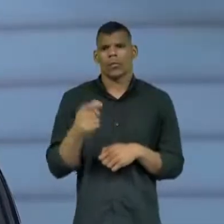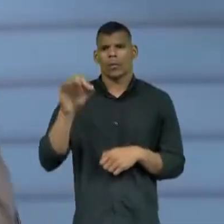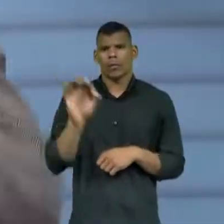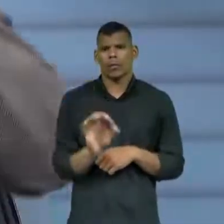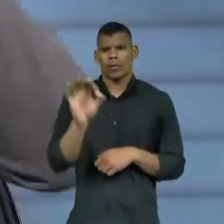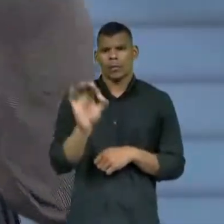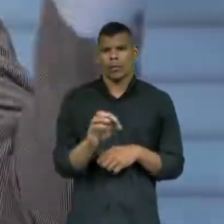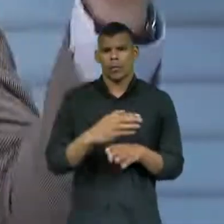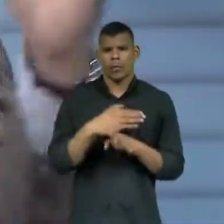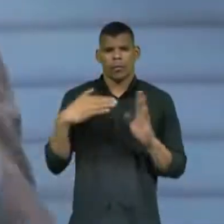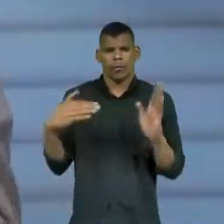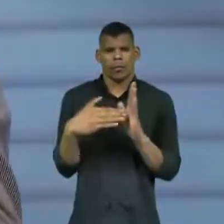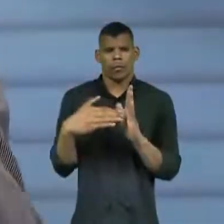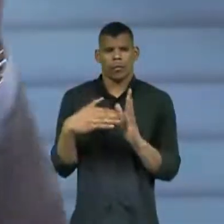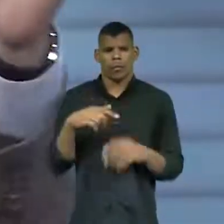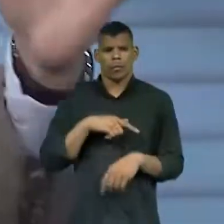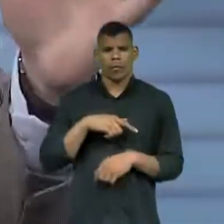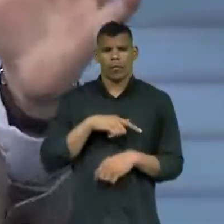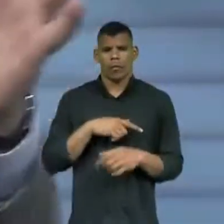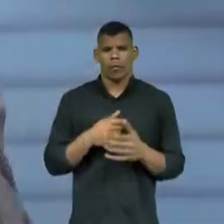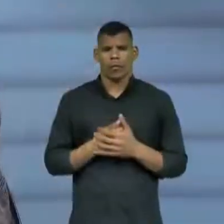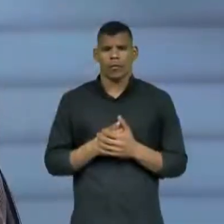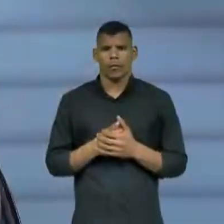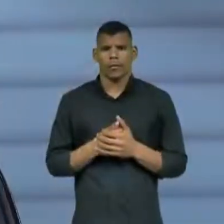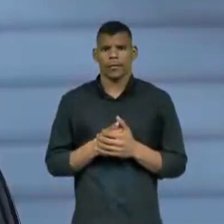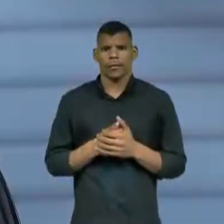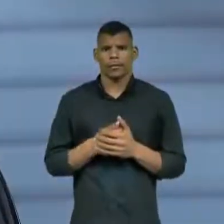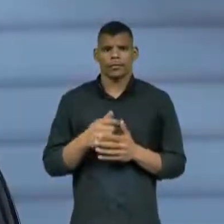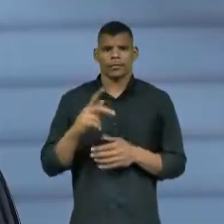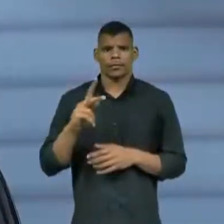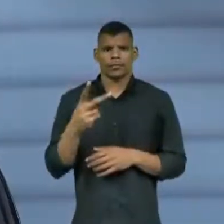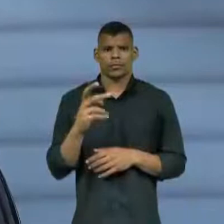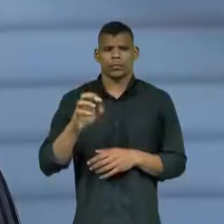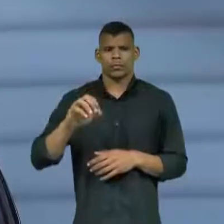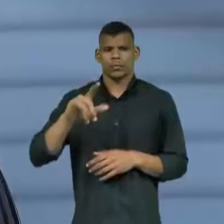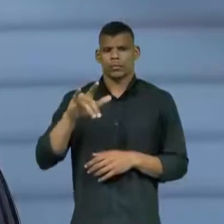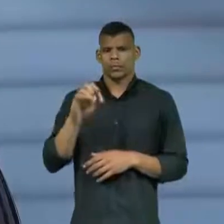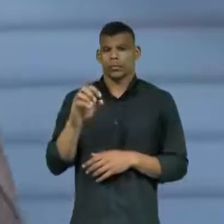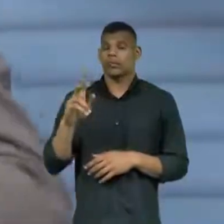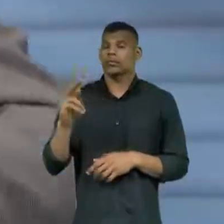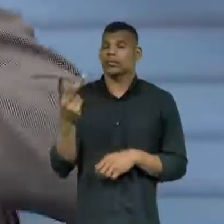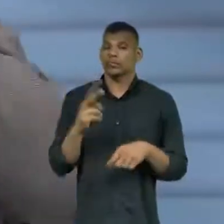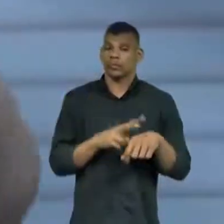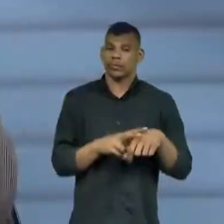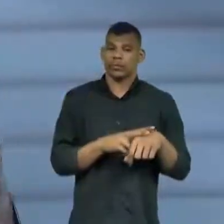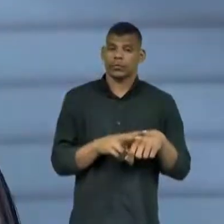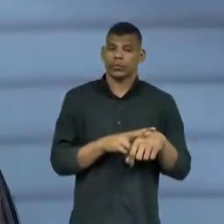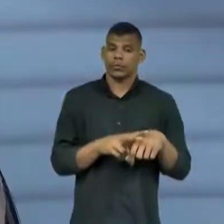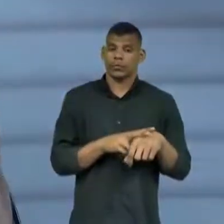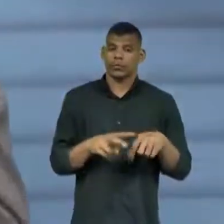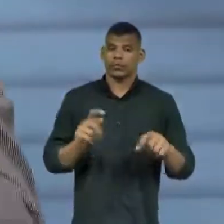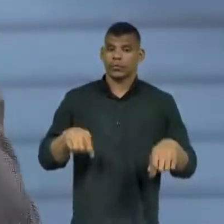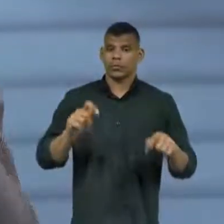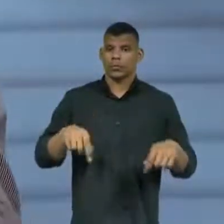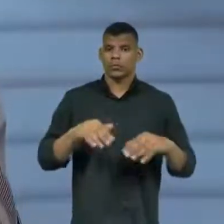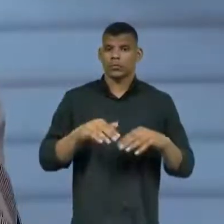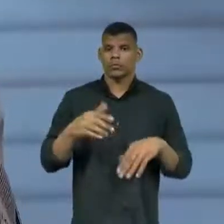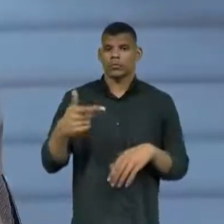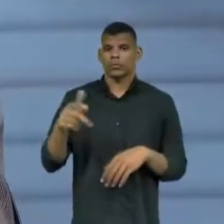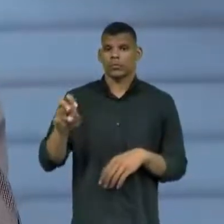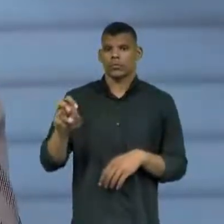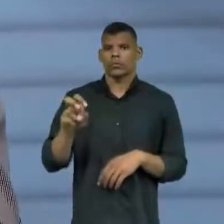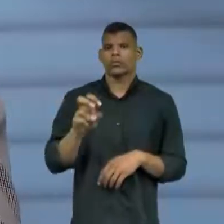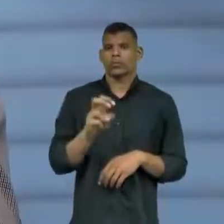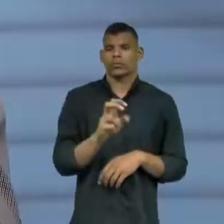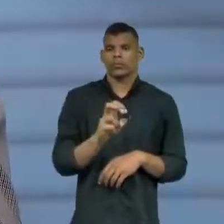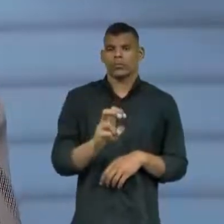desse total que está apenas de eólica no mar. Se a gente for olhar o hidrogênio verde, aí pode citar mais 25 ou 50